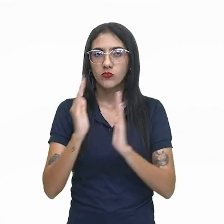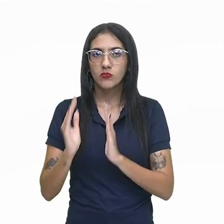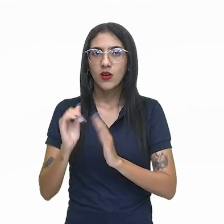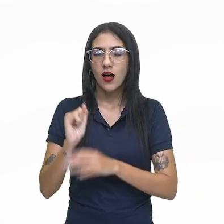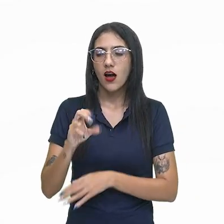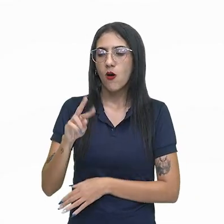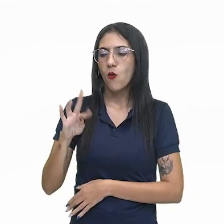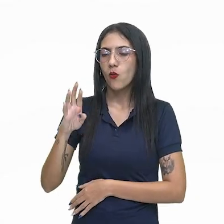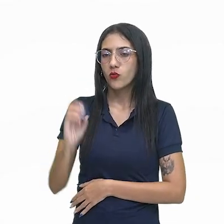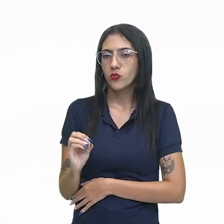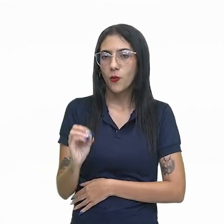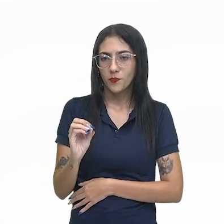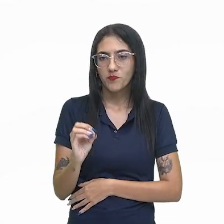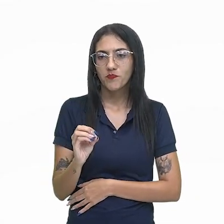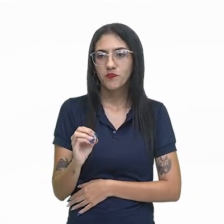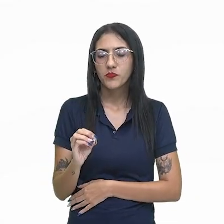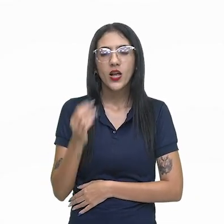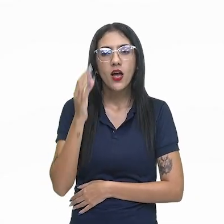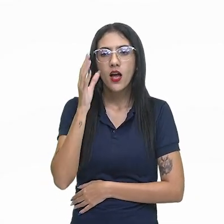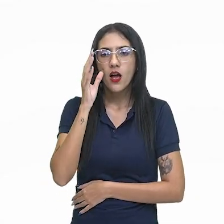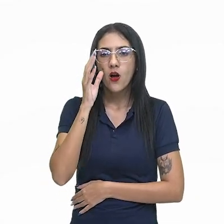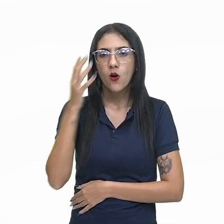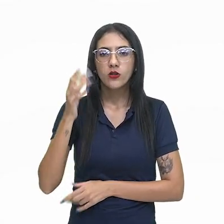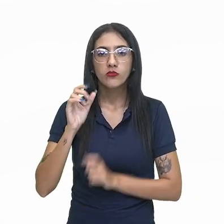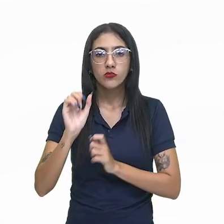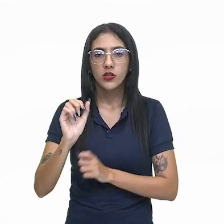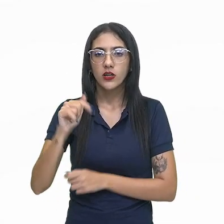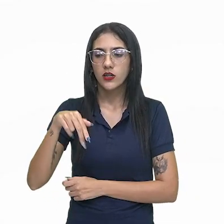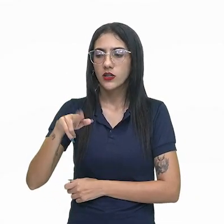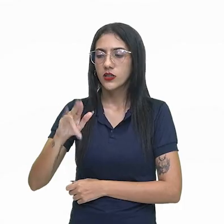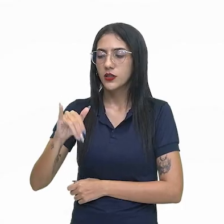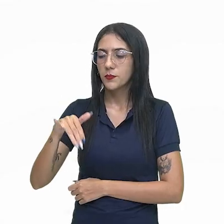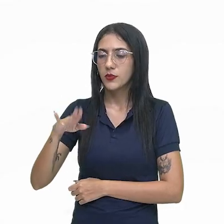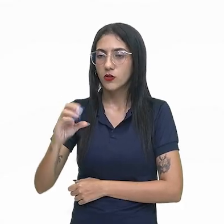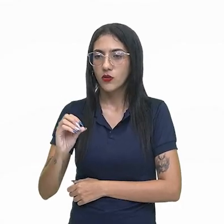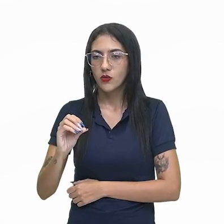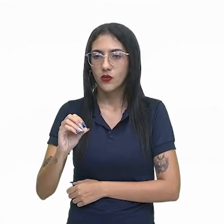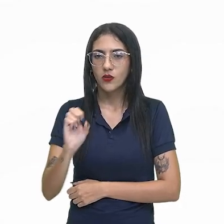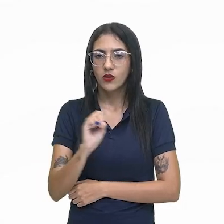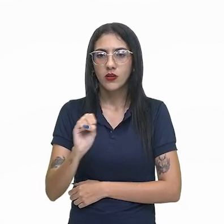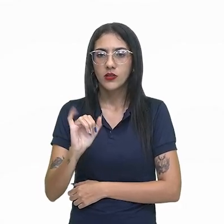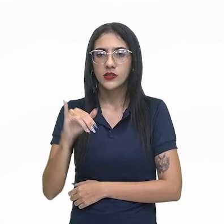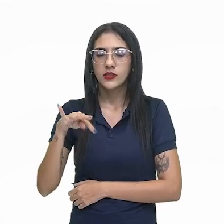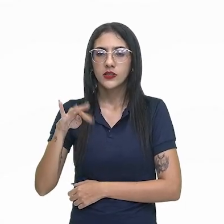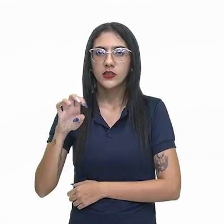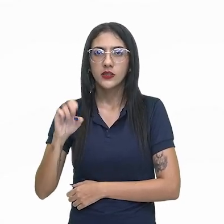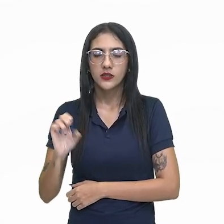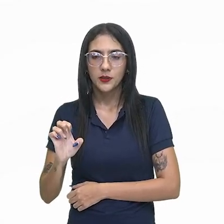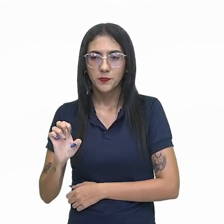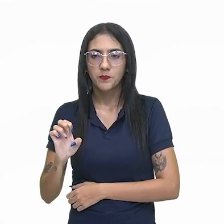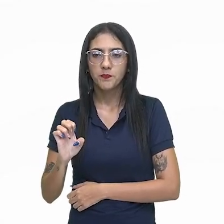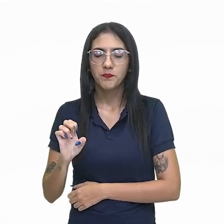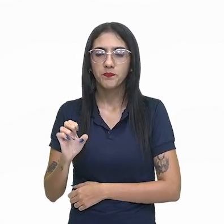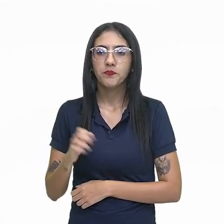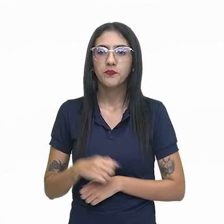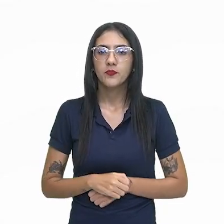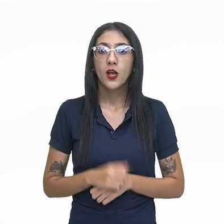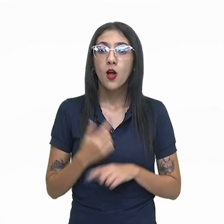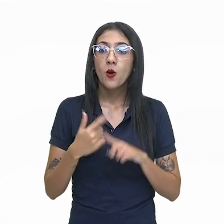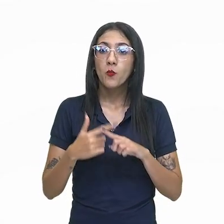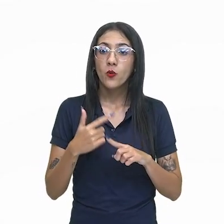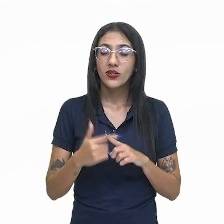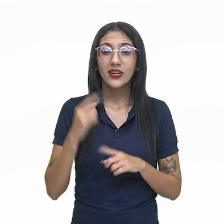autotrófica, acontecia através da quimiossíntese, isso num processo evolutivo, porque na